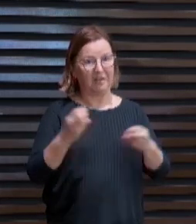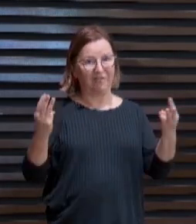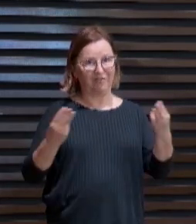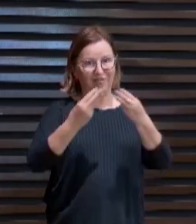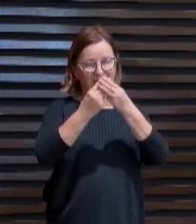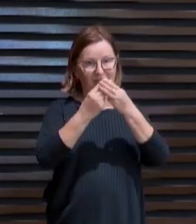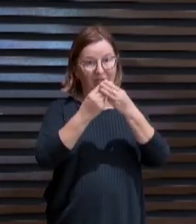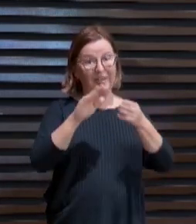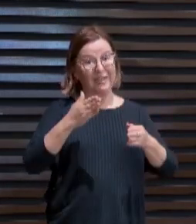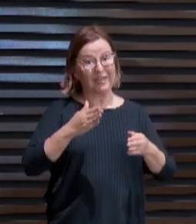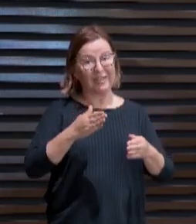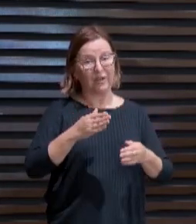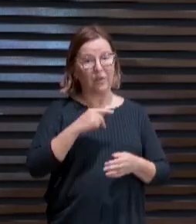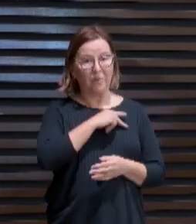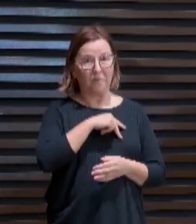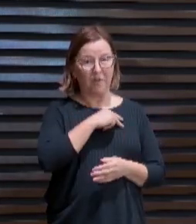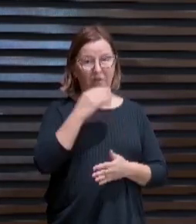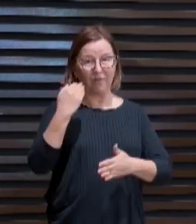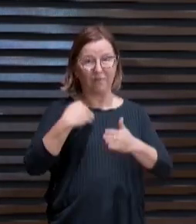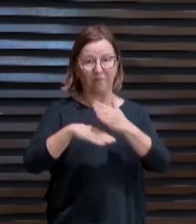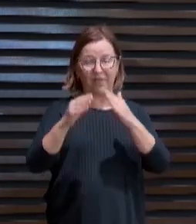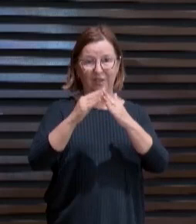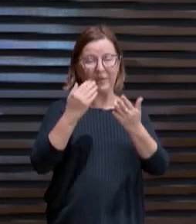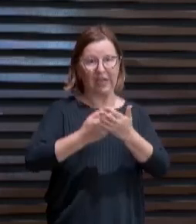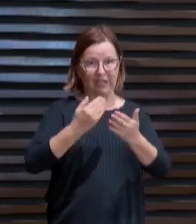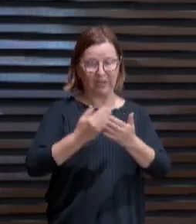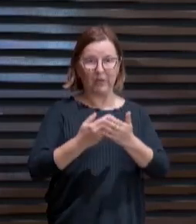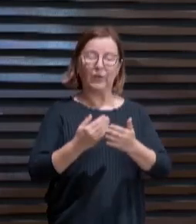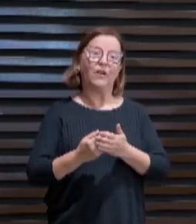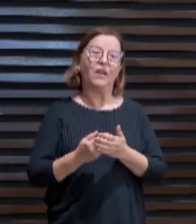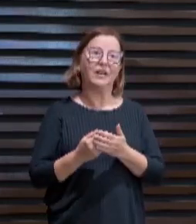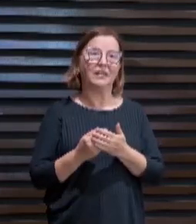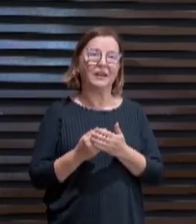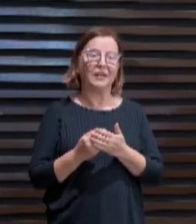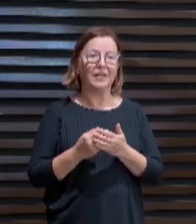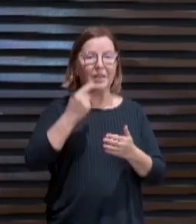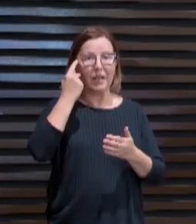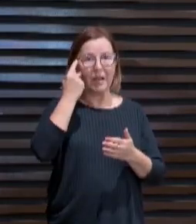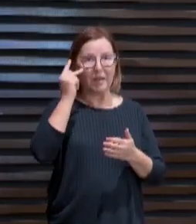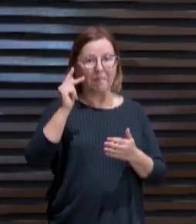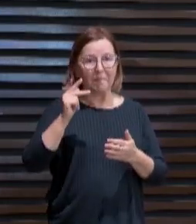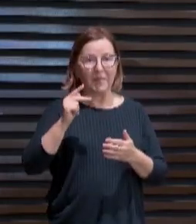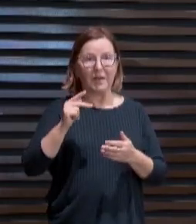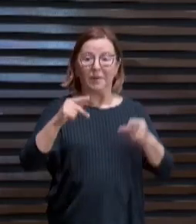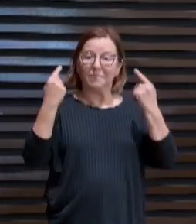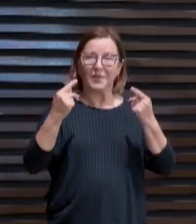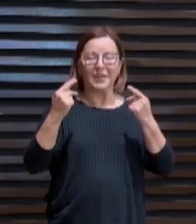uma escola chamada Escola de Tirano, uma escola famosa, e nessa escola passou a discorrer, pregar o